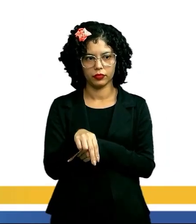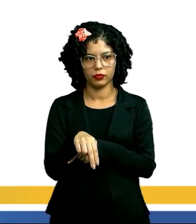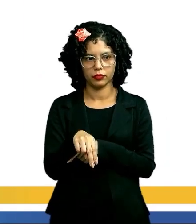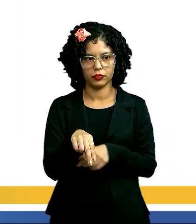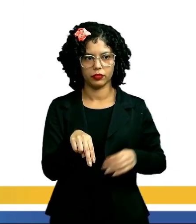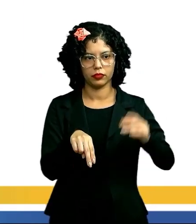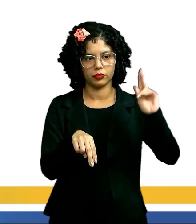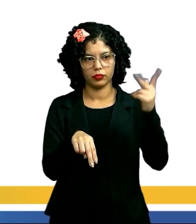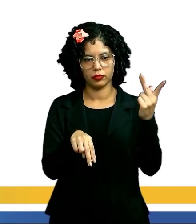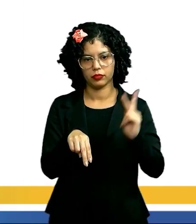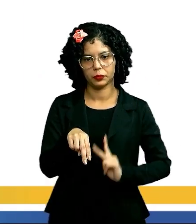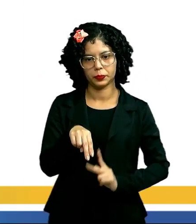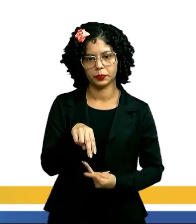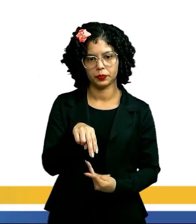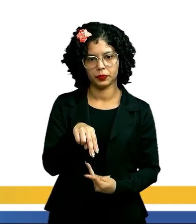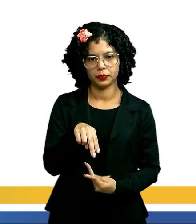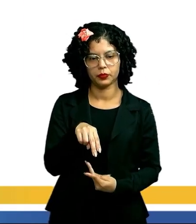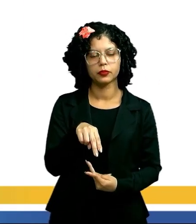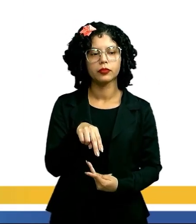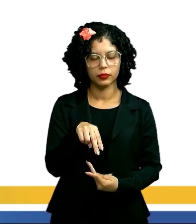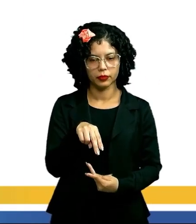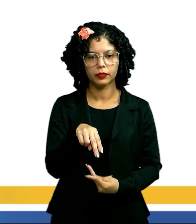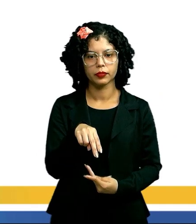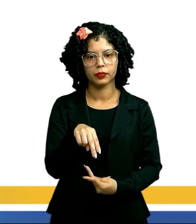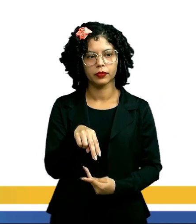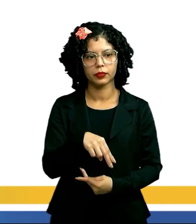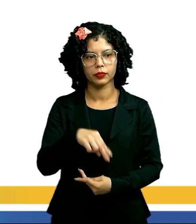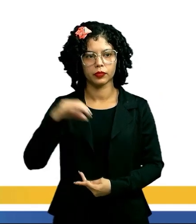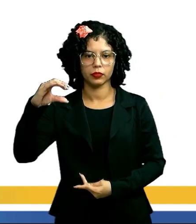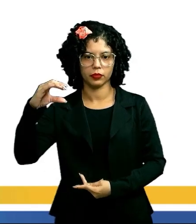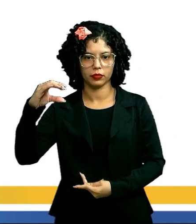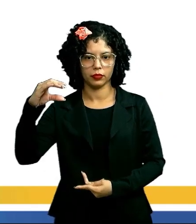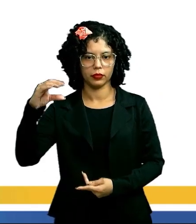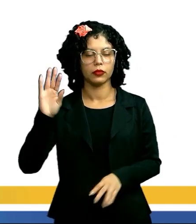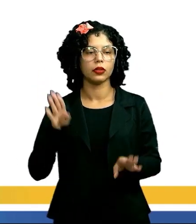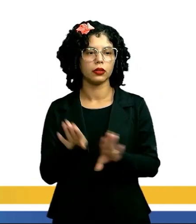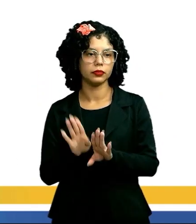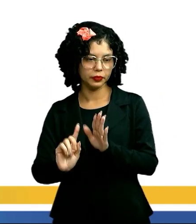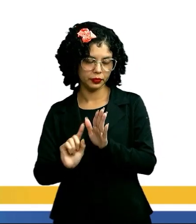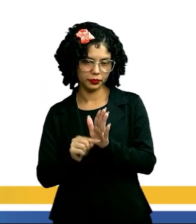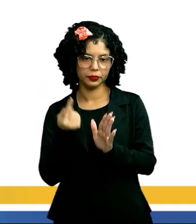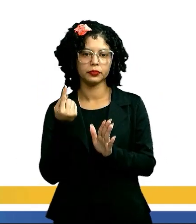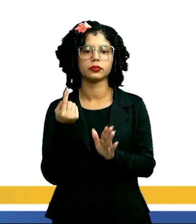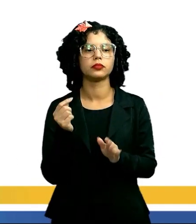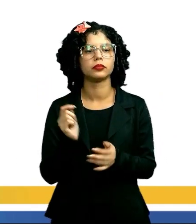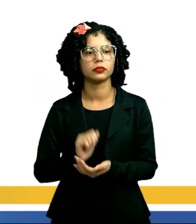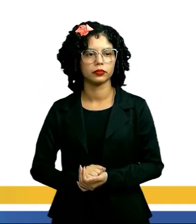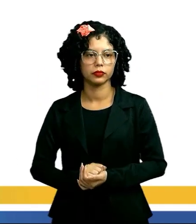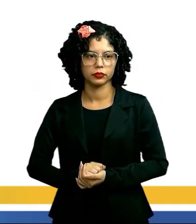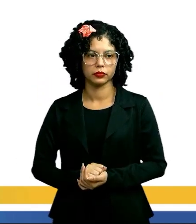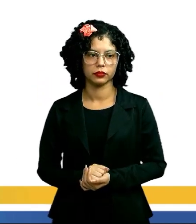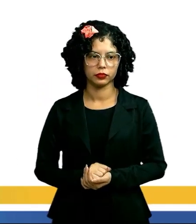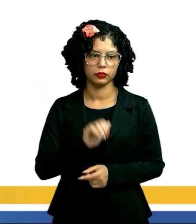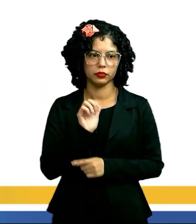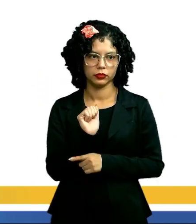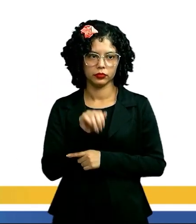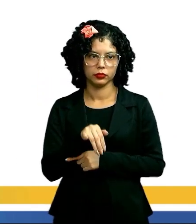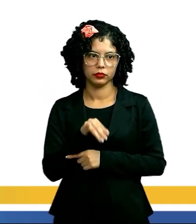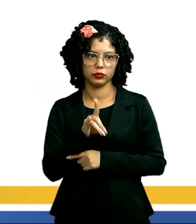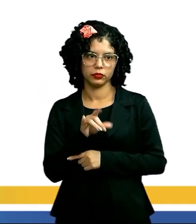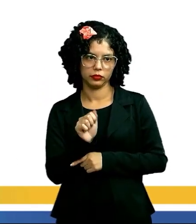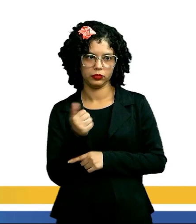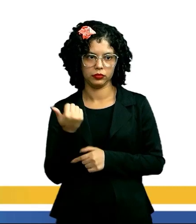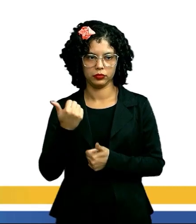ligado diretamente ao carbono da carbonila. Então ela pode ser uma amida primária, que também pode ser chamada de uma amida